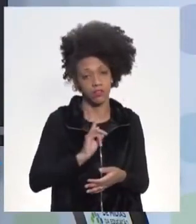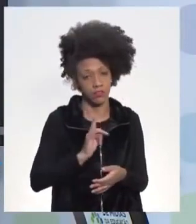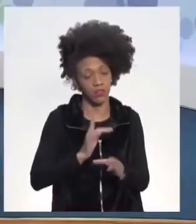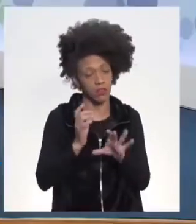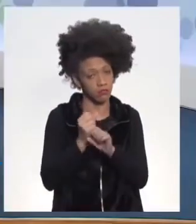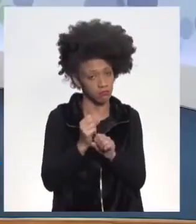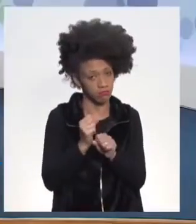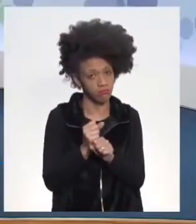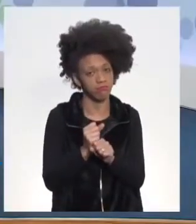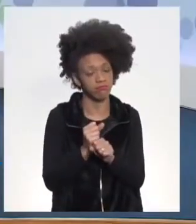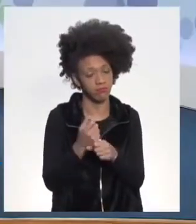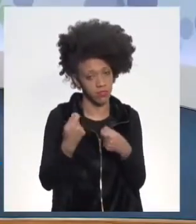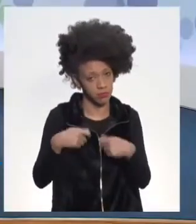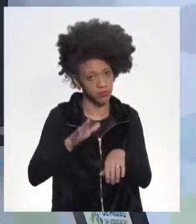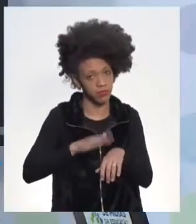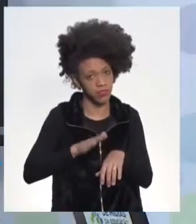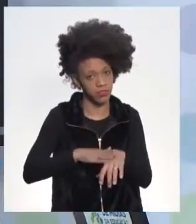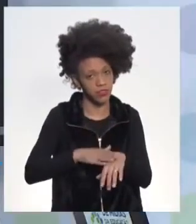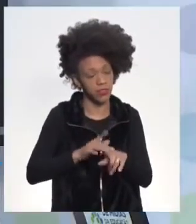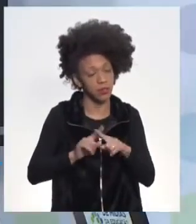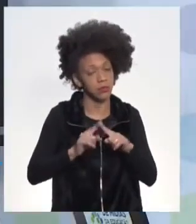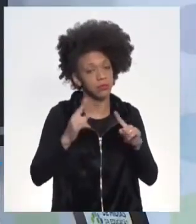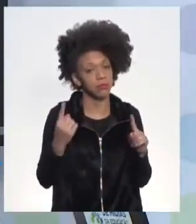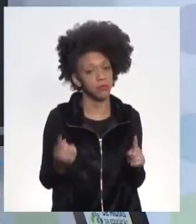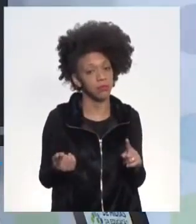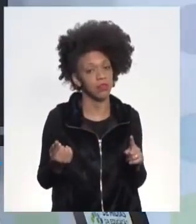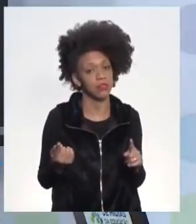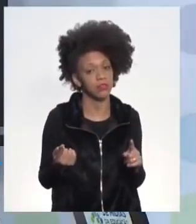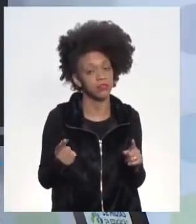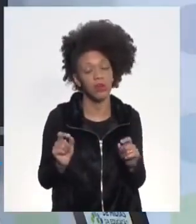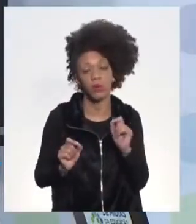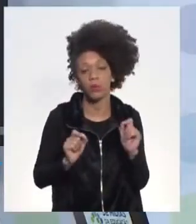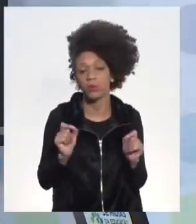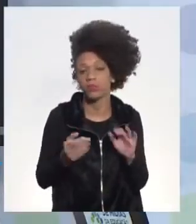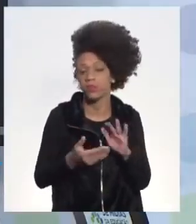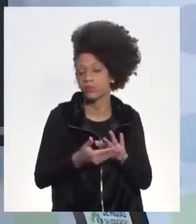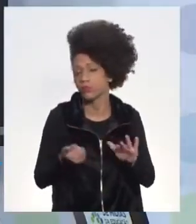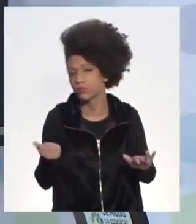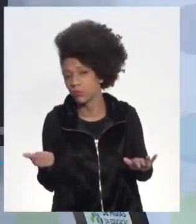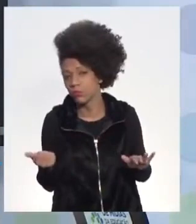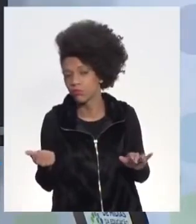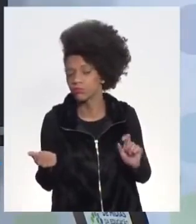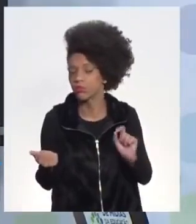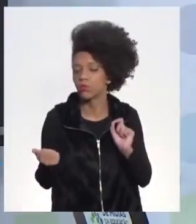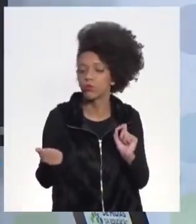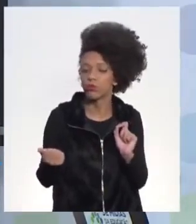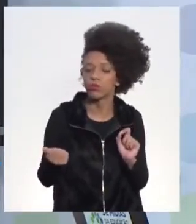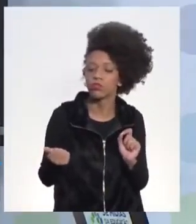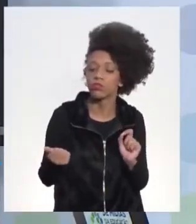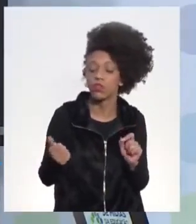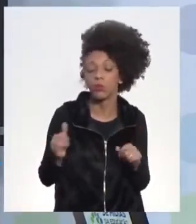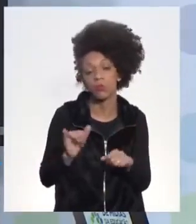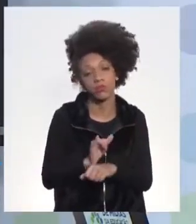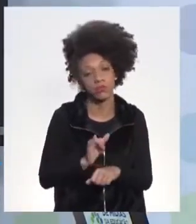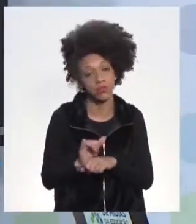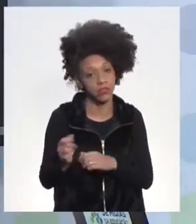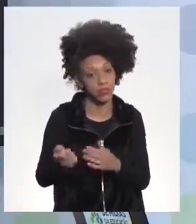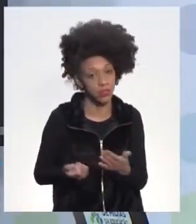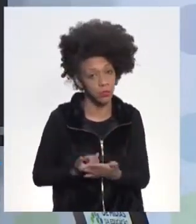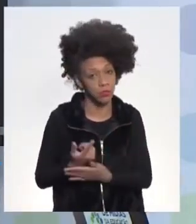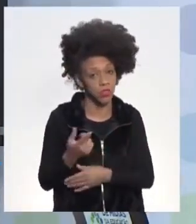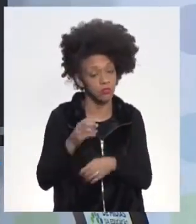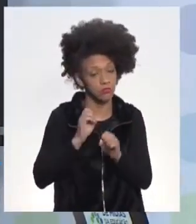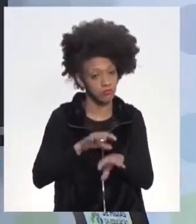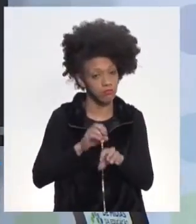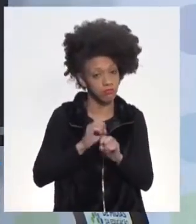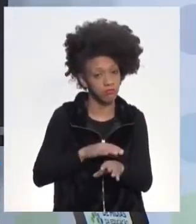ser feito, mas a questão do que é desconto, o que é possibilidade de pagamento numa